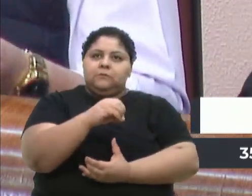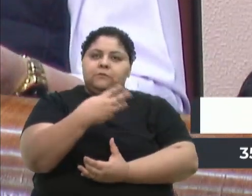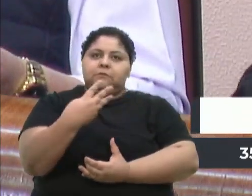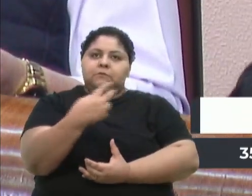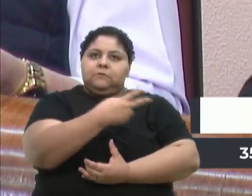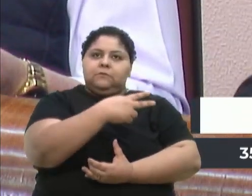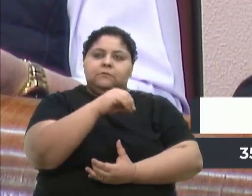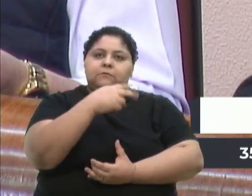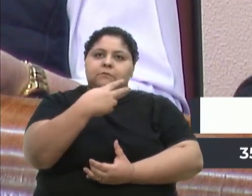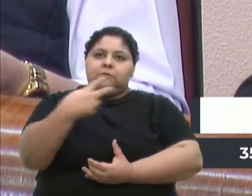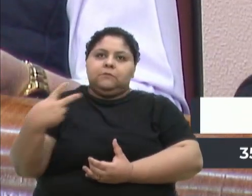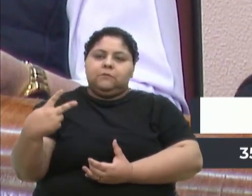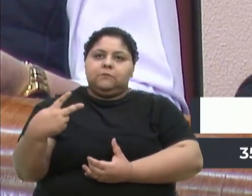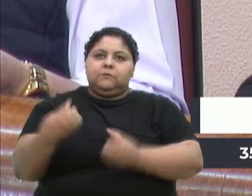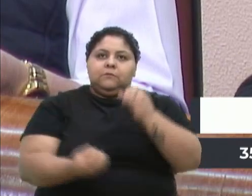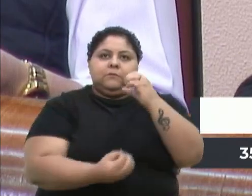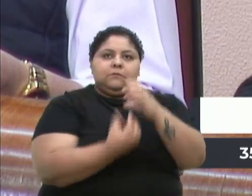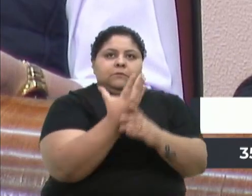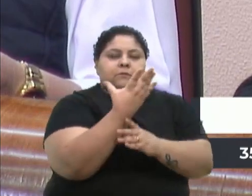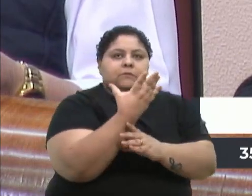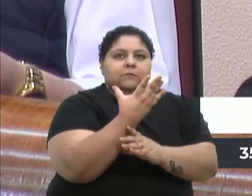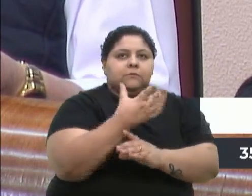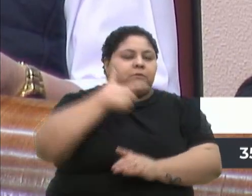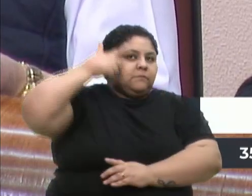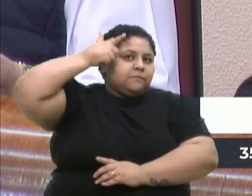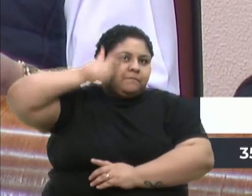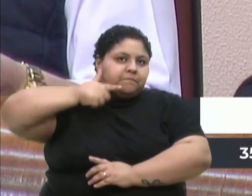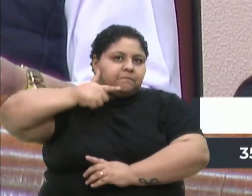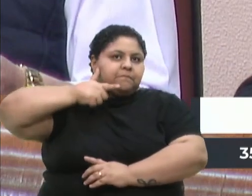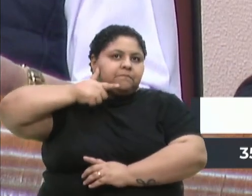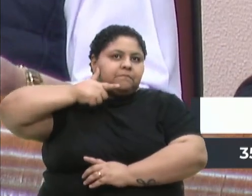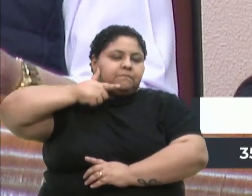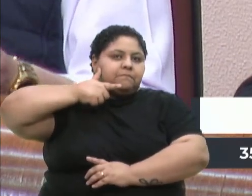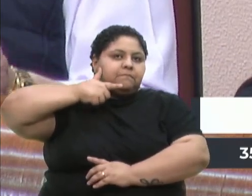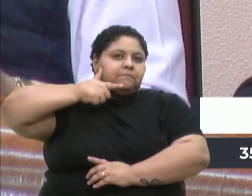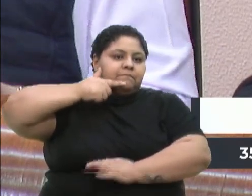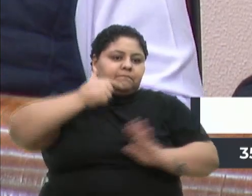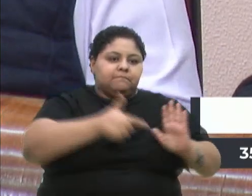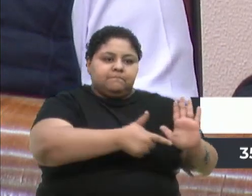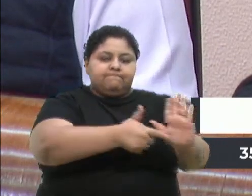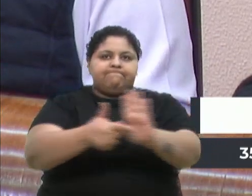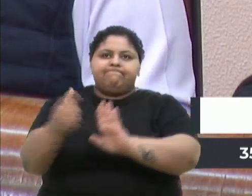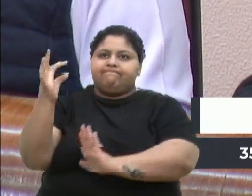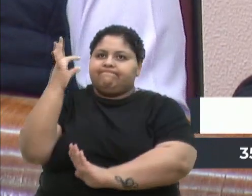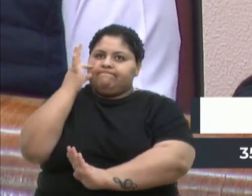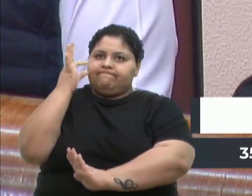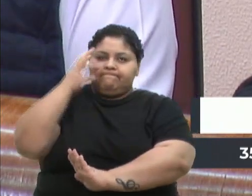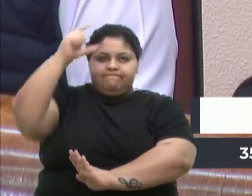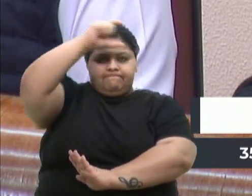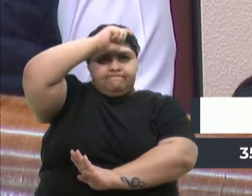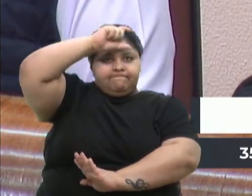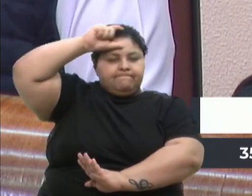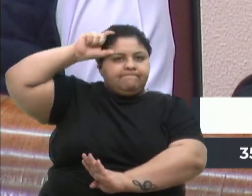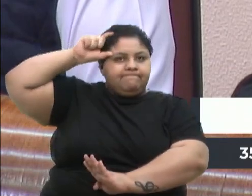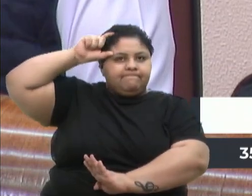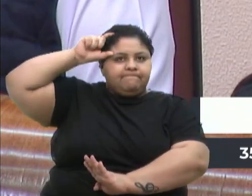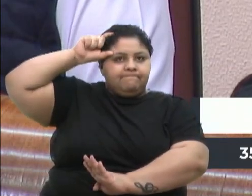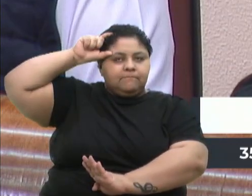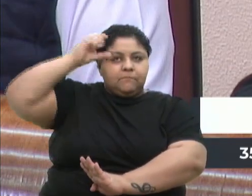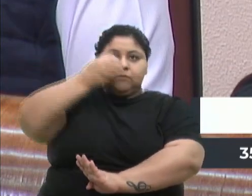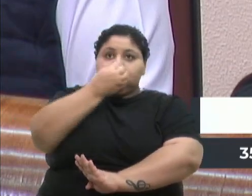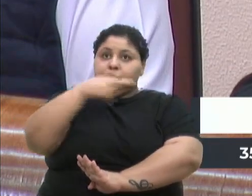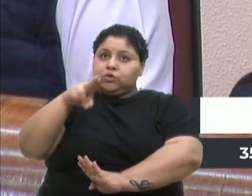203/2022, da autoria do vereador Lucas Carenhato, que dispõe sobre a presença de uma enfermeira ou